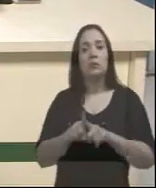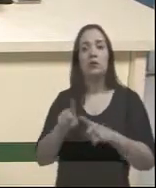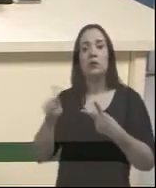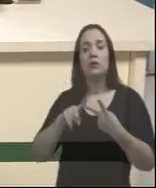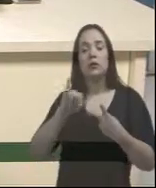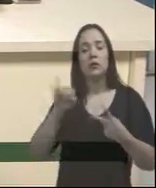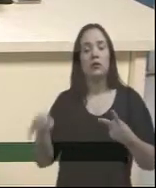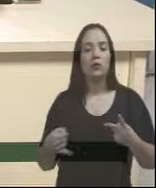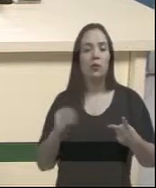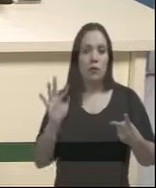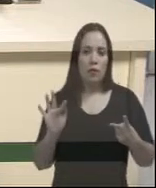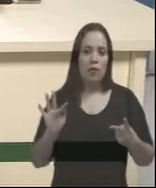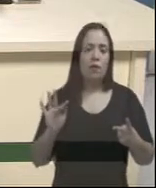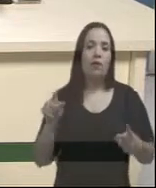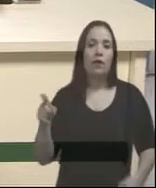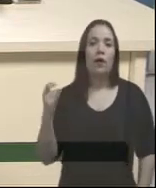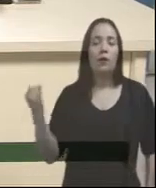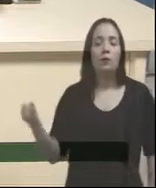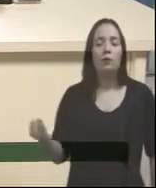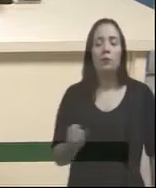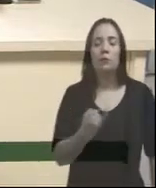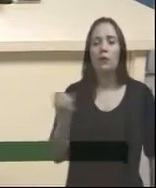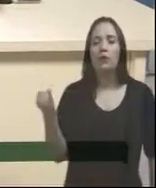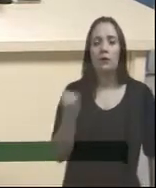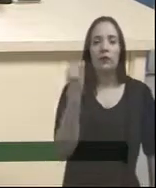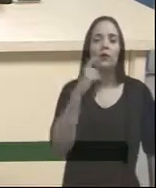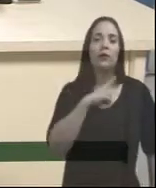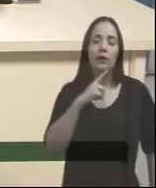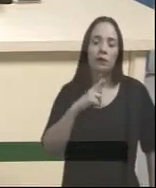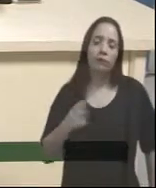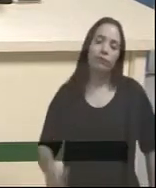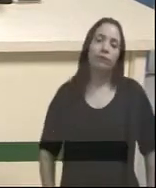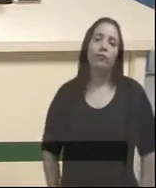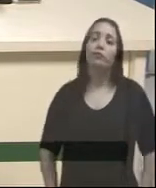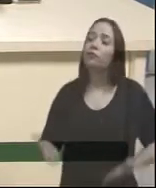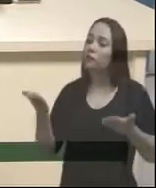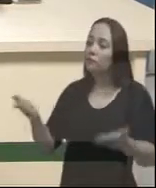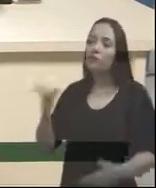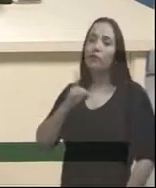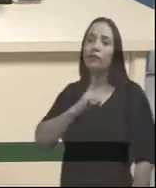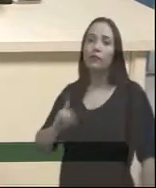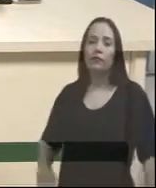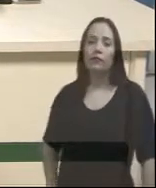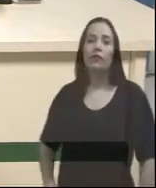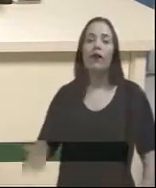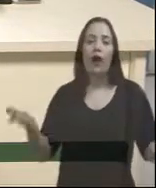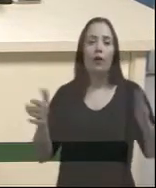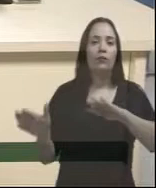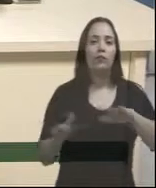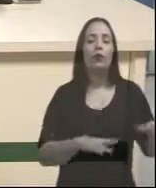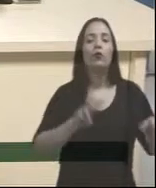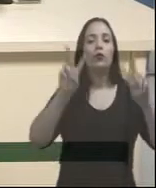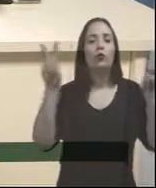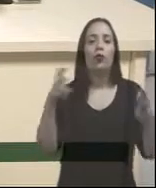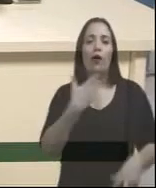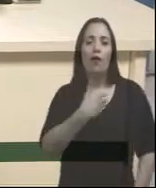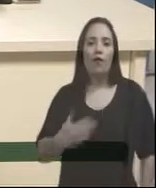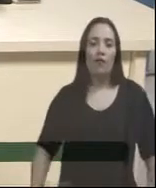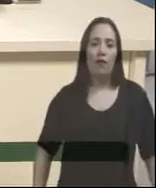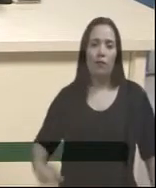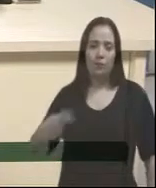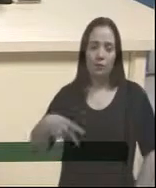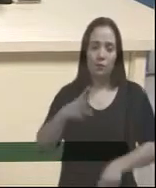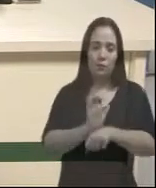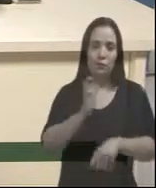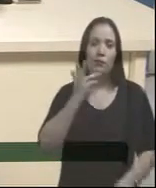Né? O JF com importância muito grande, né? Muito grande. Deputado, vamos aí para o governo do estado do Ceará. Eu